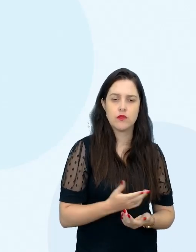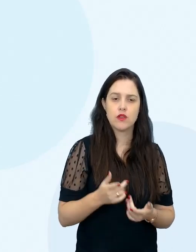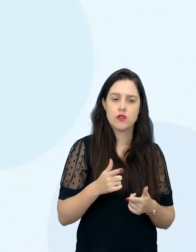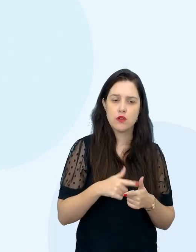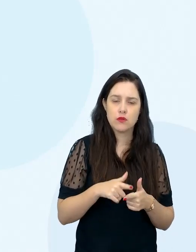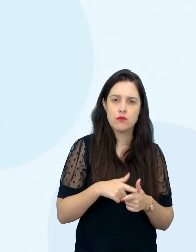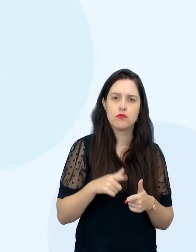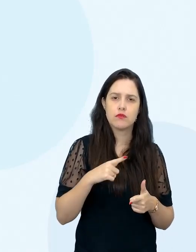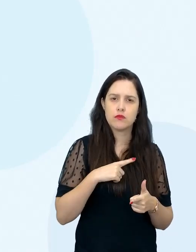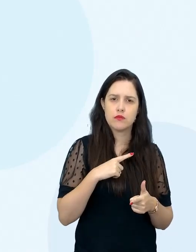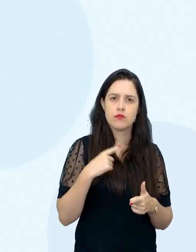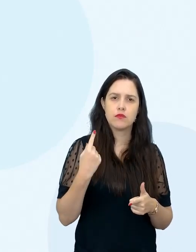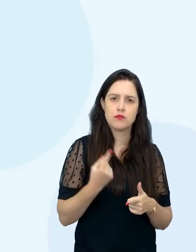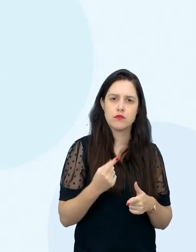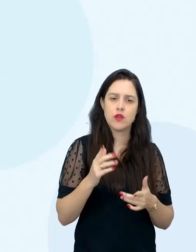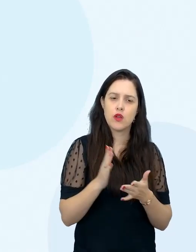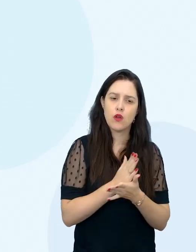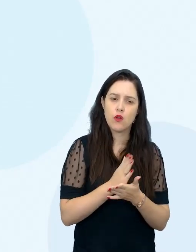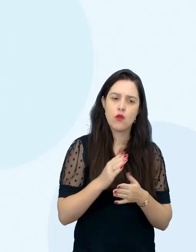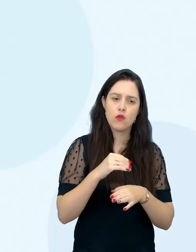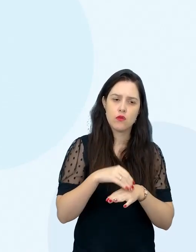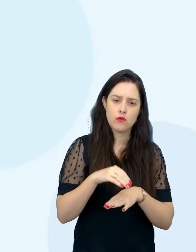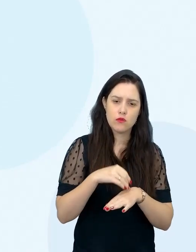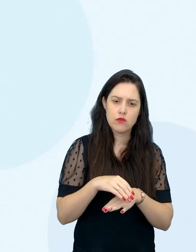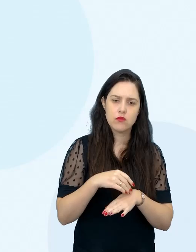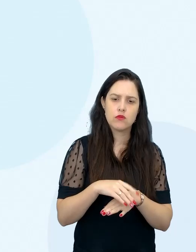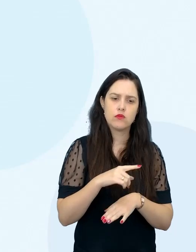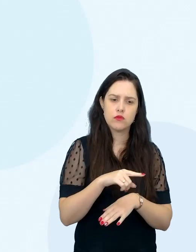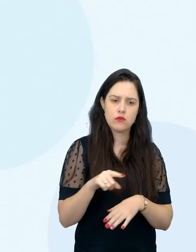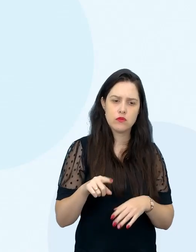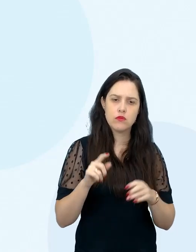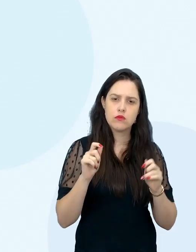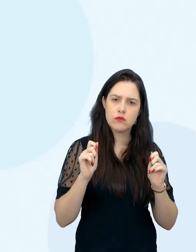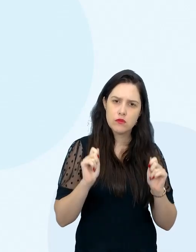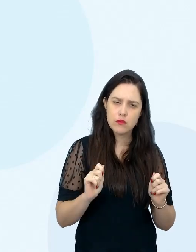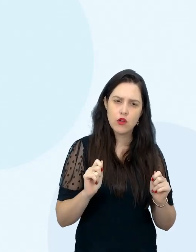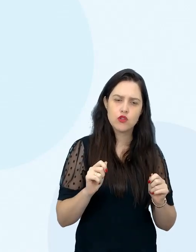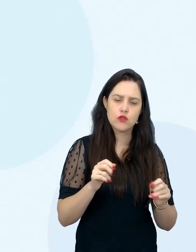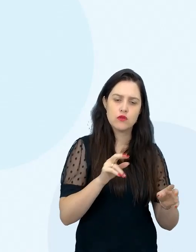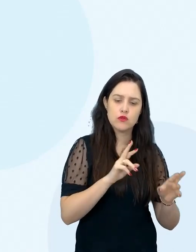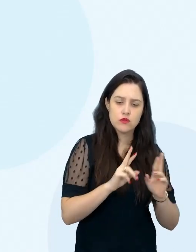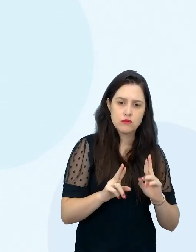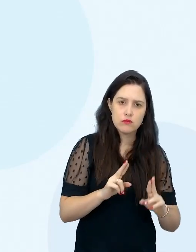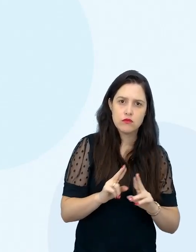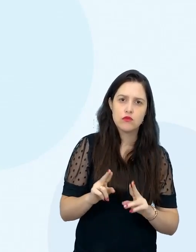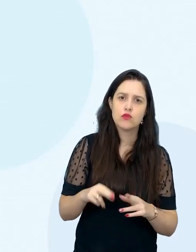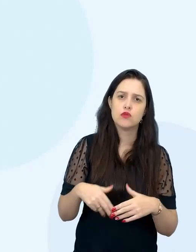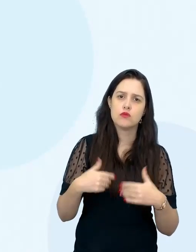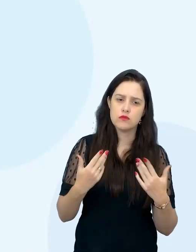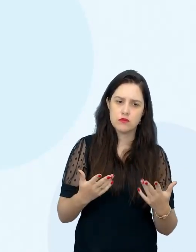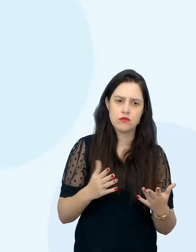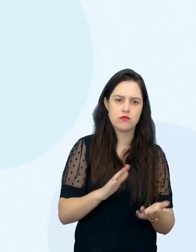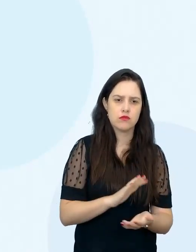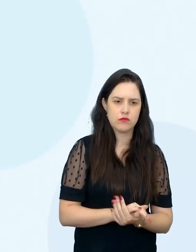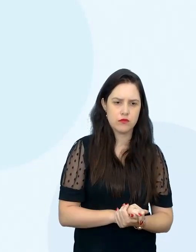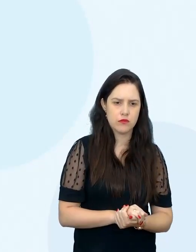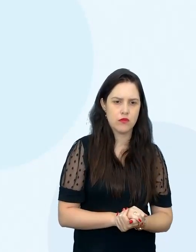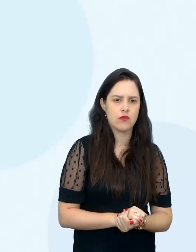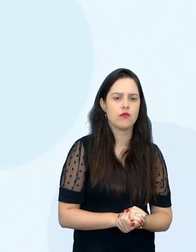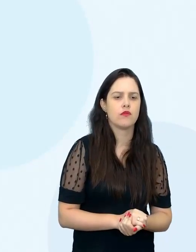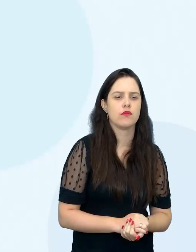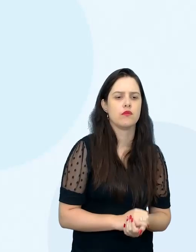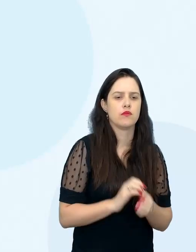a gente tem aí algumas sugestões de como esses problemas podem ser solucionados de acordo aí com a escolha de um deles. Então, a gente tem aqui